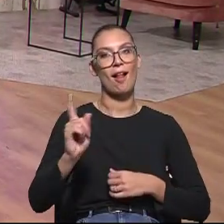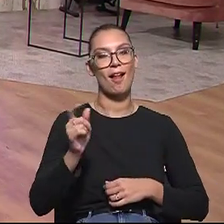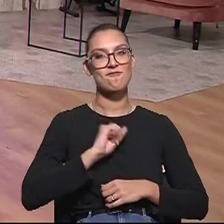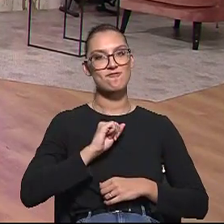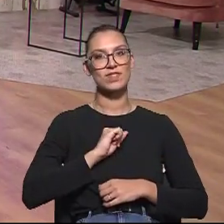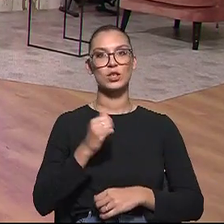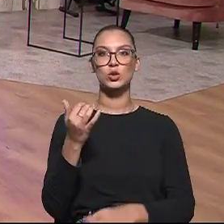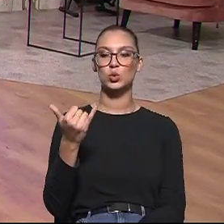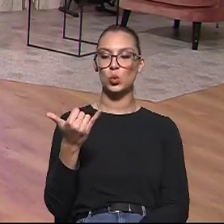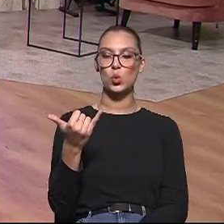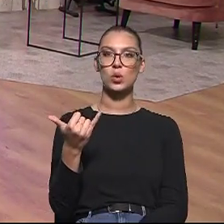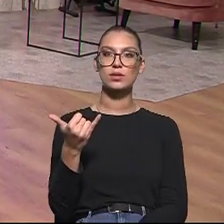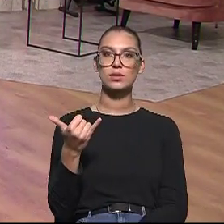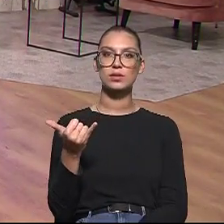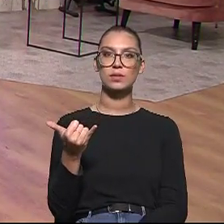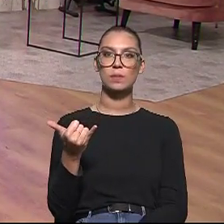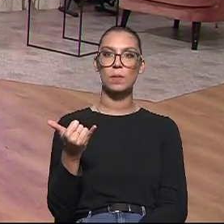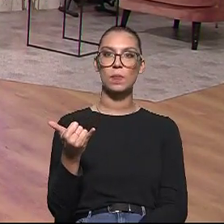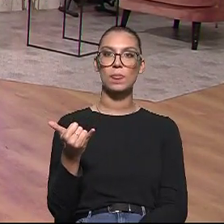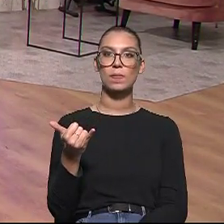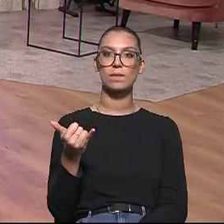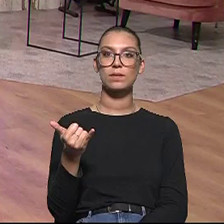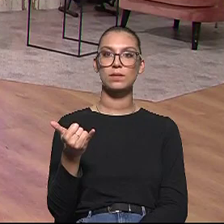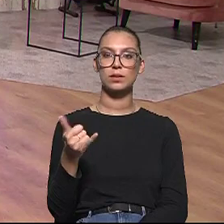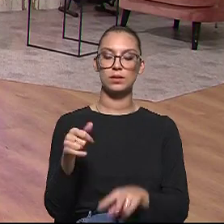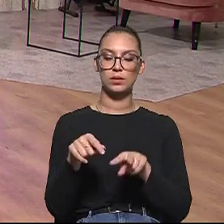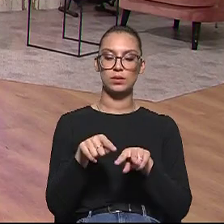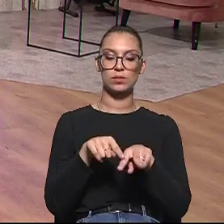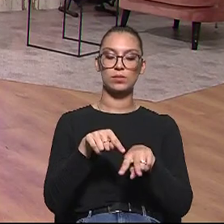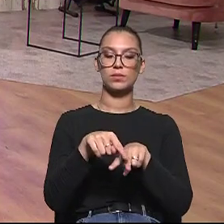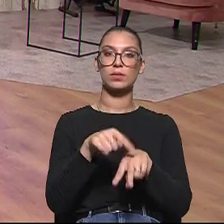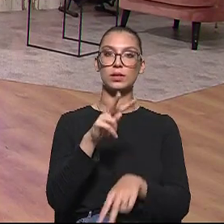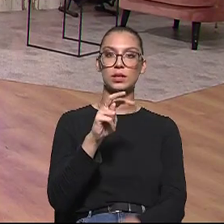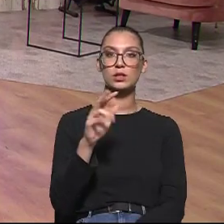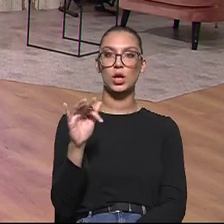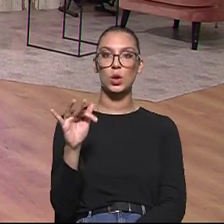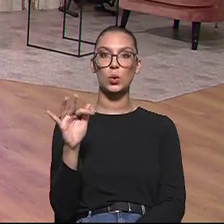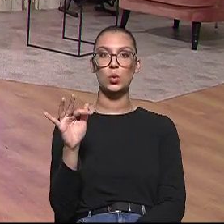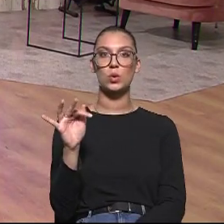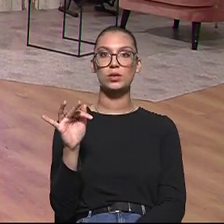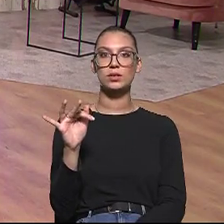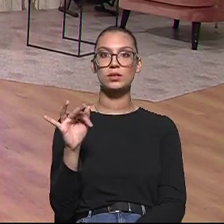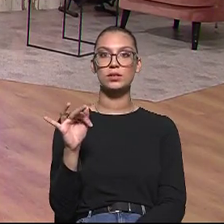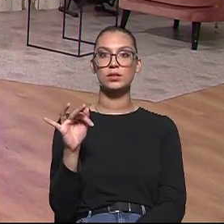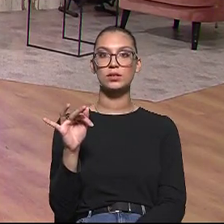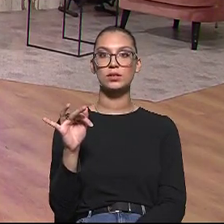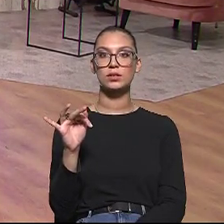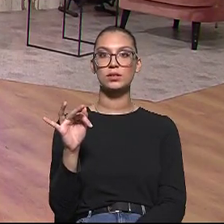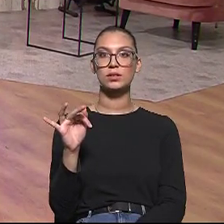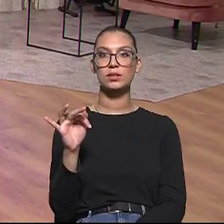tule, 12. 12. As perneiras, 13, 14.